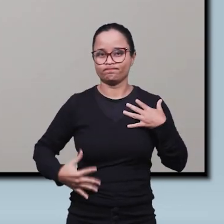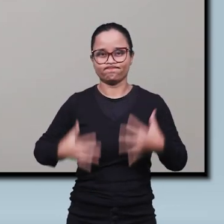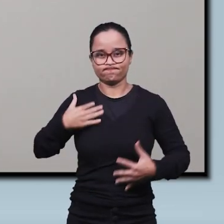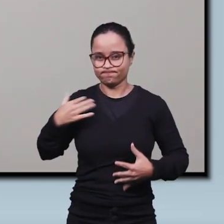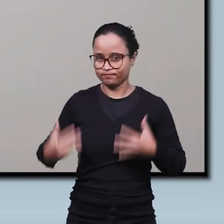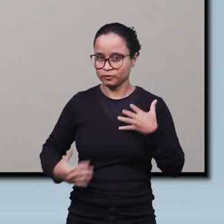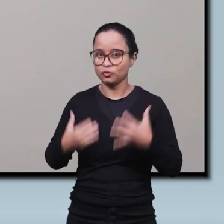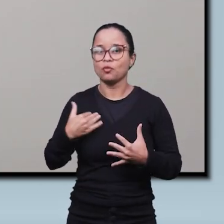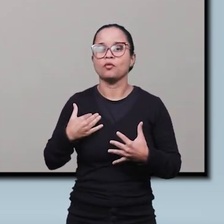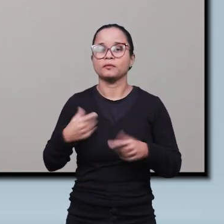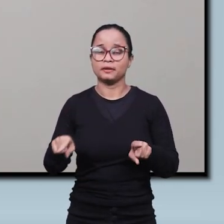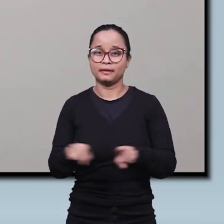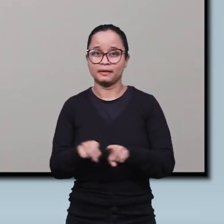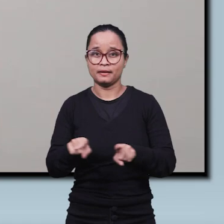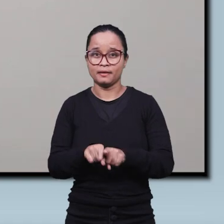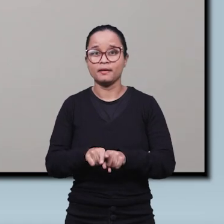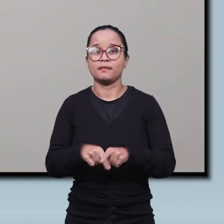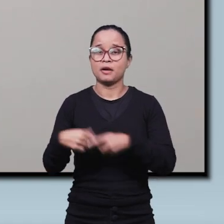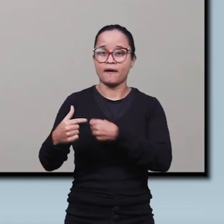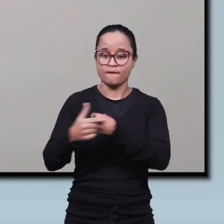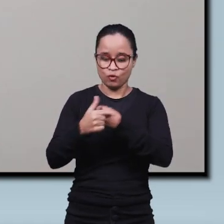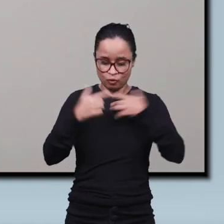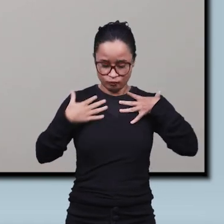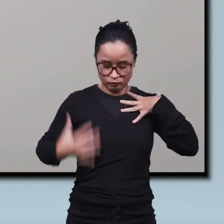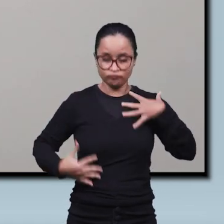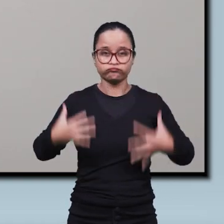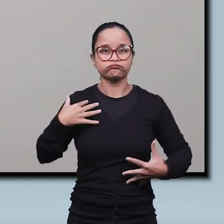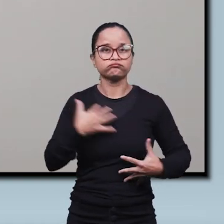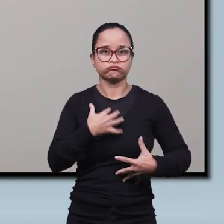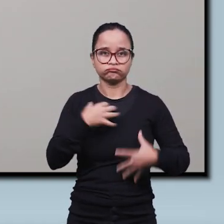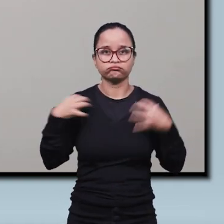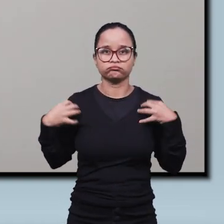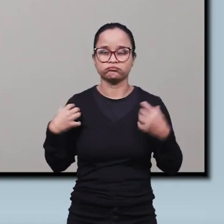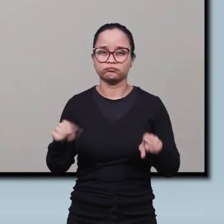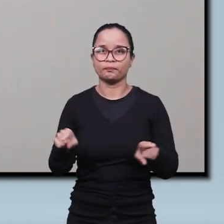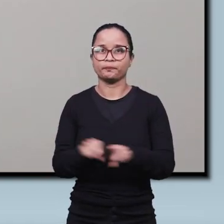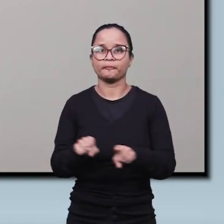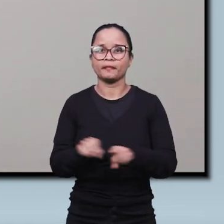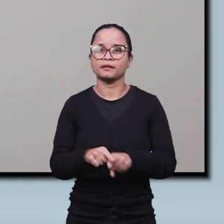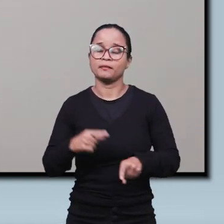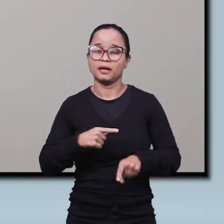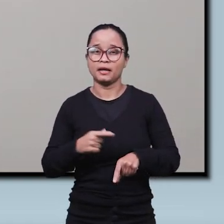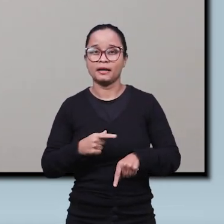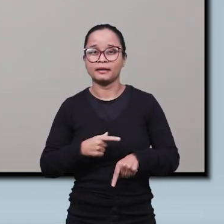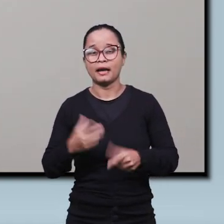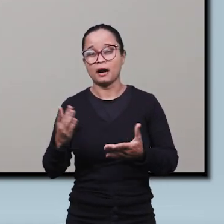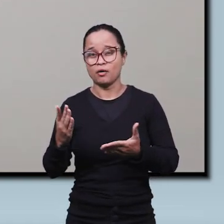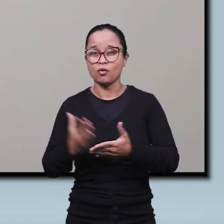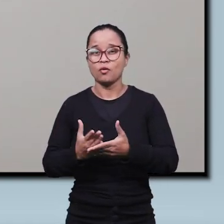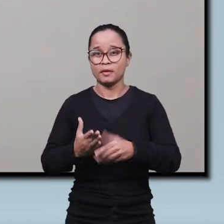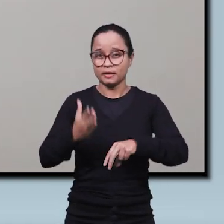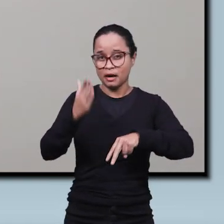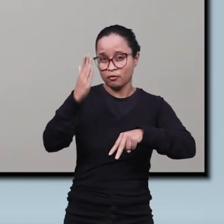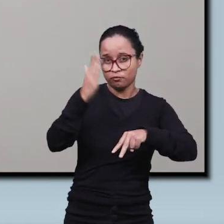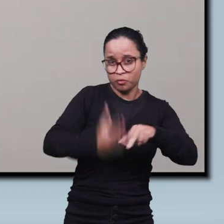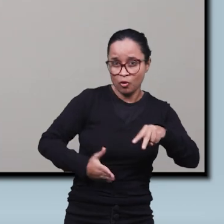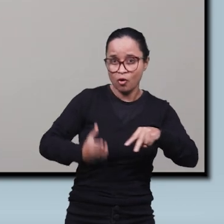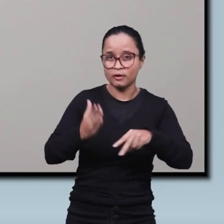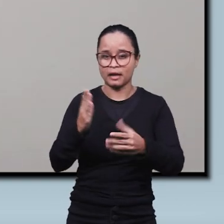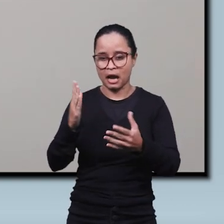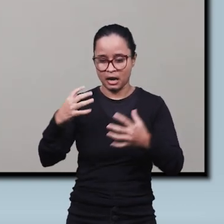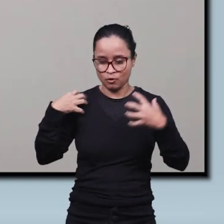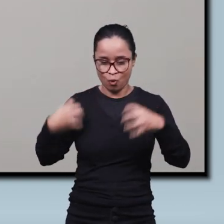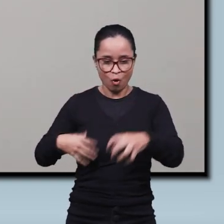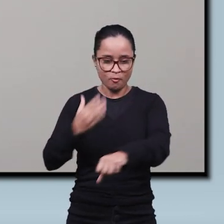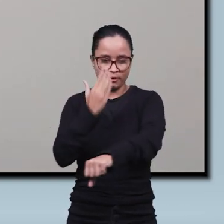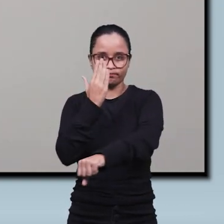suas funções. Também aqueles que têm amputação ou ausência de algum